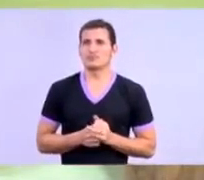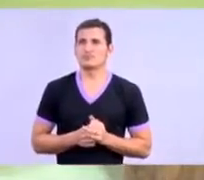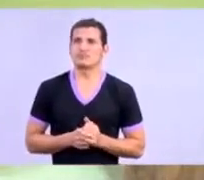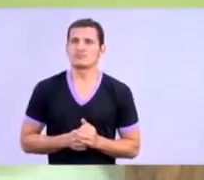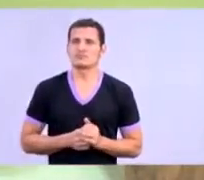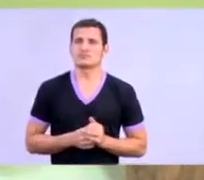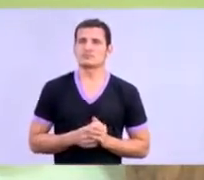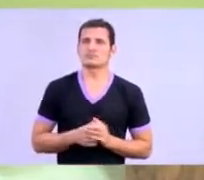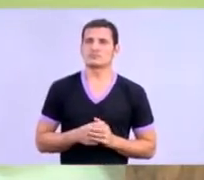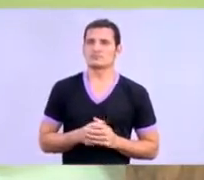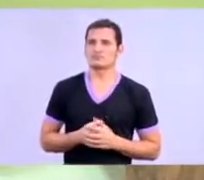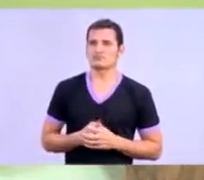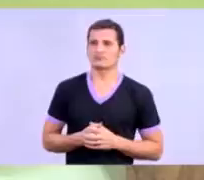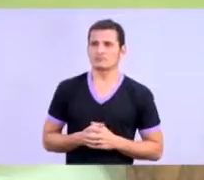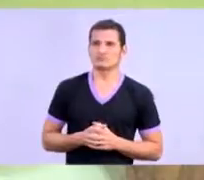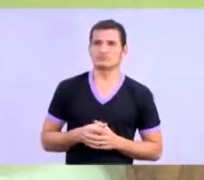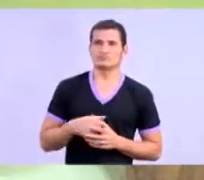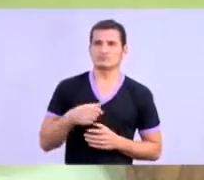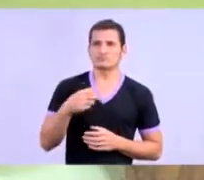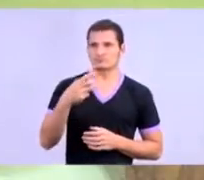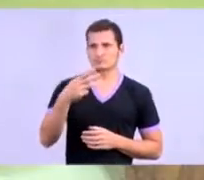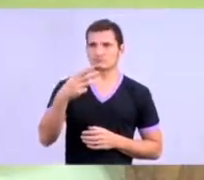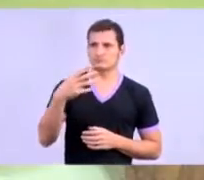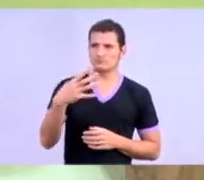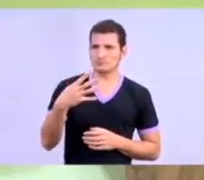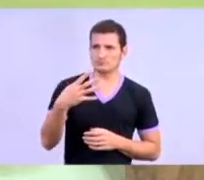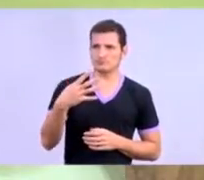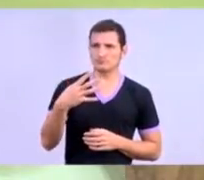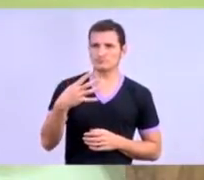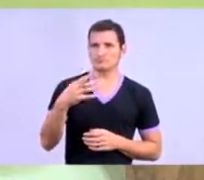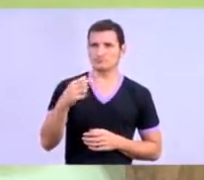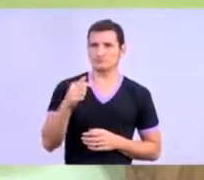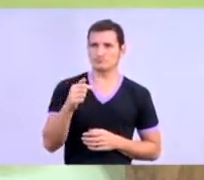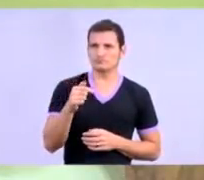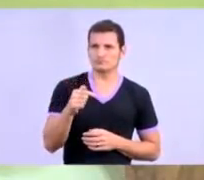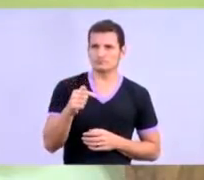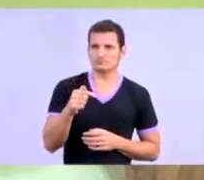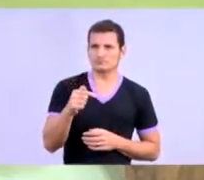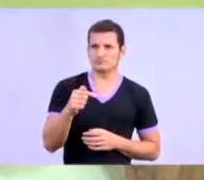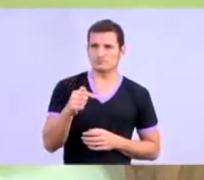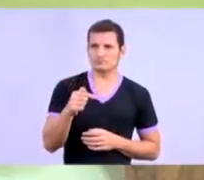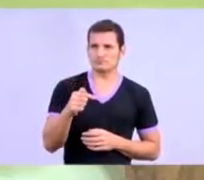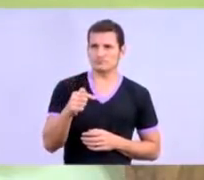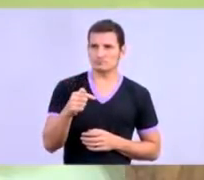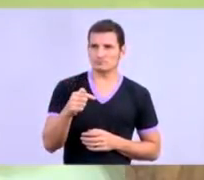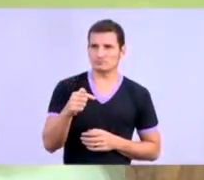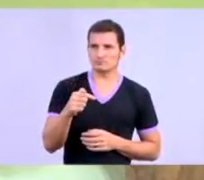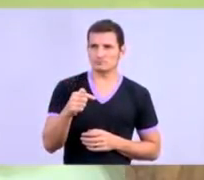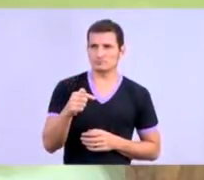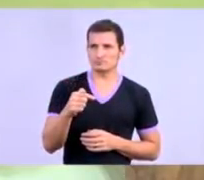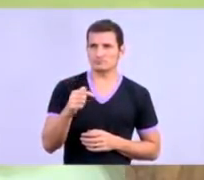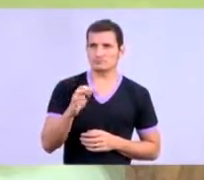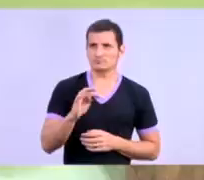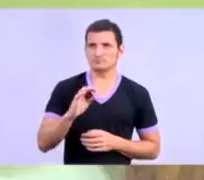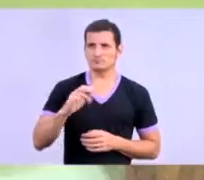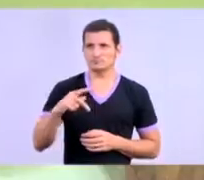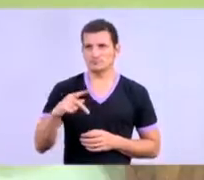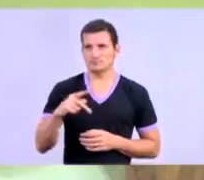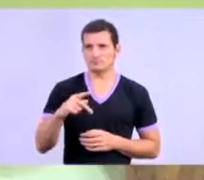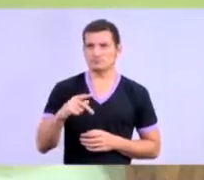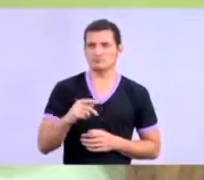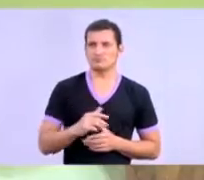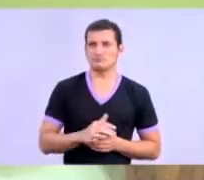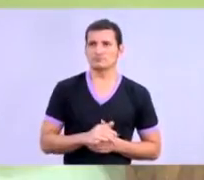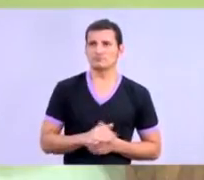2, switch, né? 3, roteadores, 4, protocolo e 7, protocolo, 4, protocolo TCP e 7, protocolo